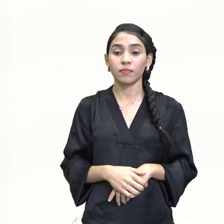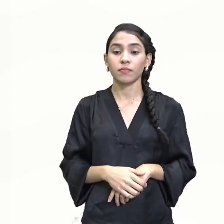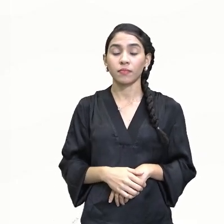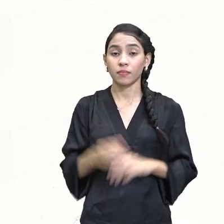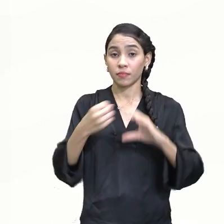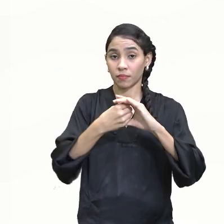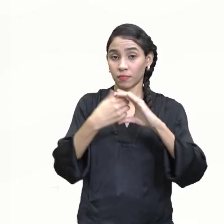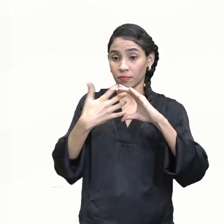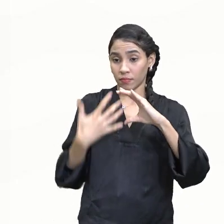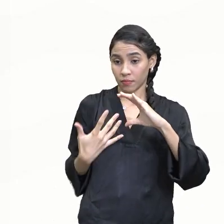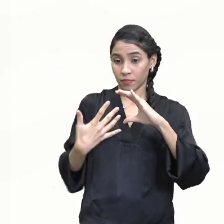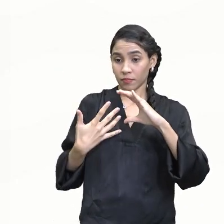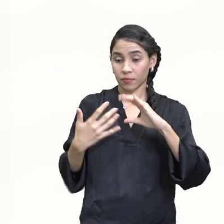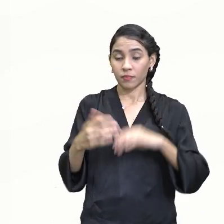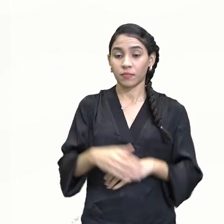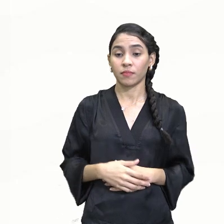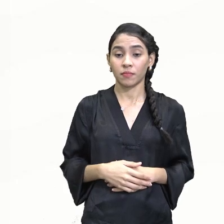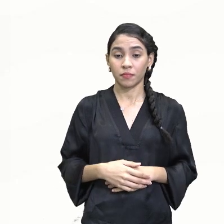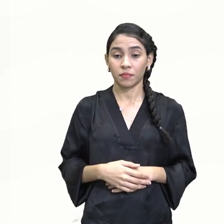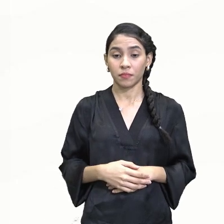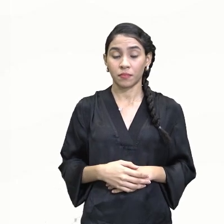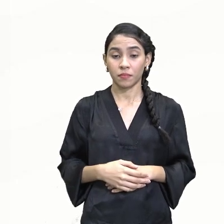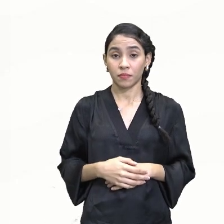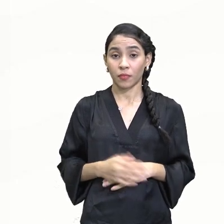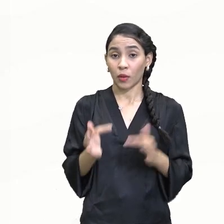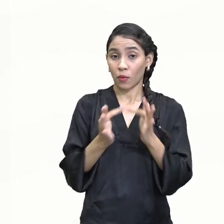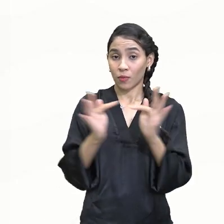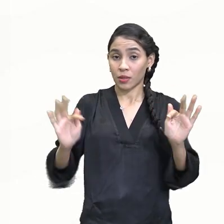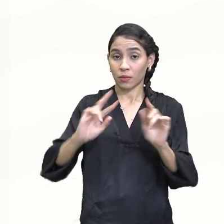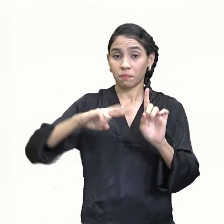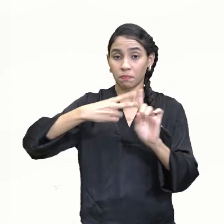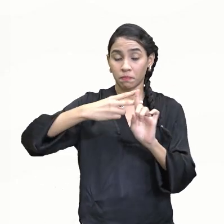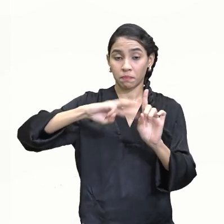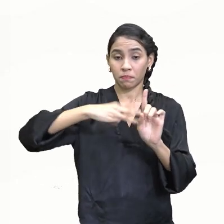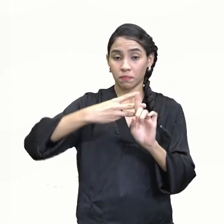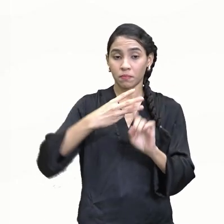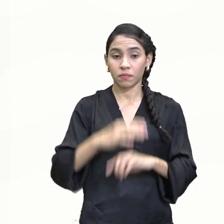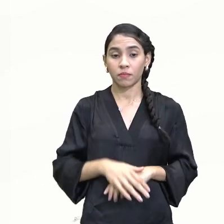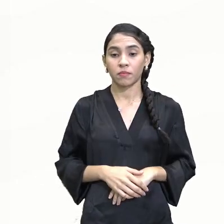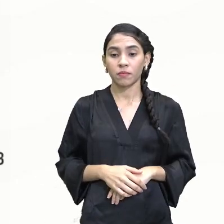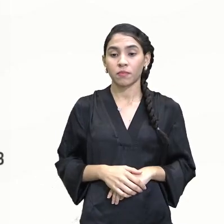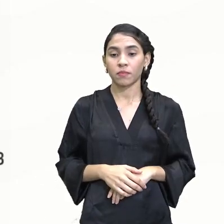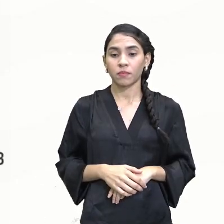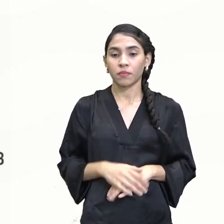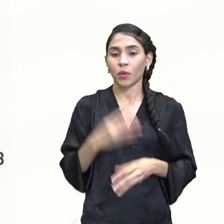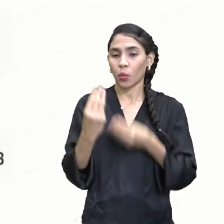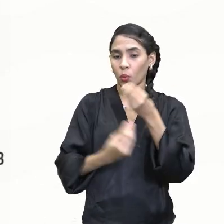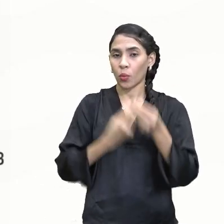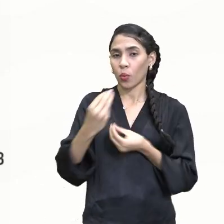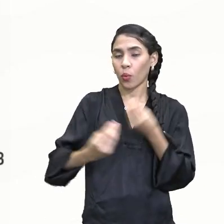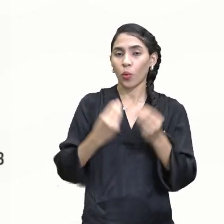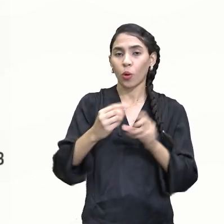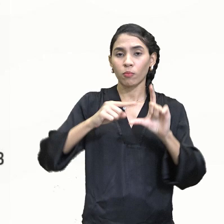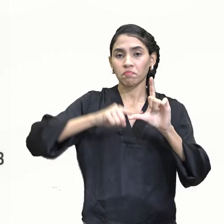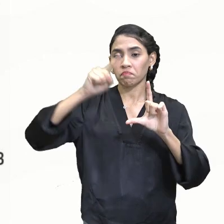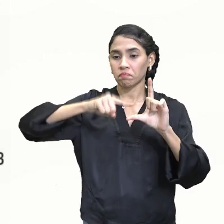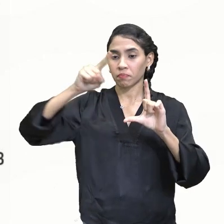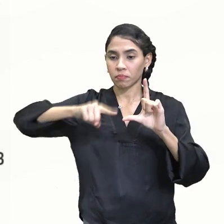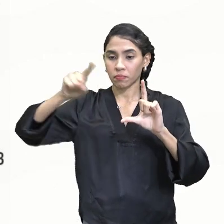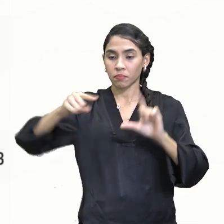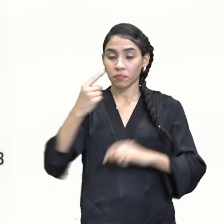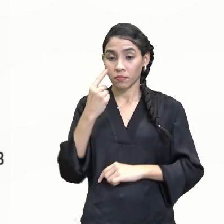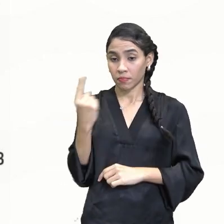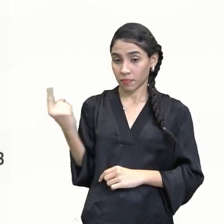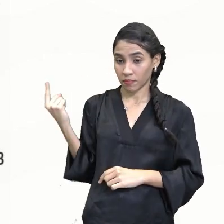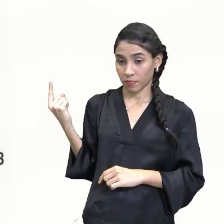as características dessa função, certo? Como ficaria, então, o esboço desses gráficos?